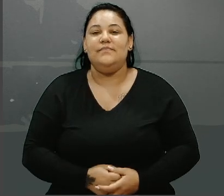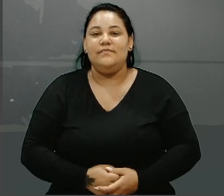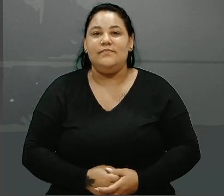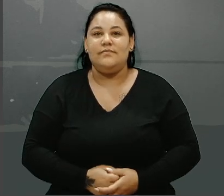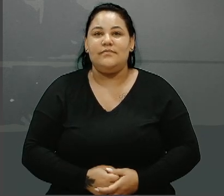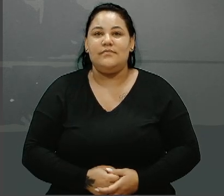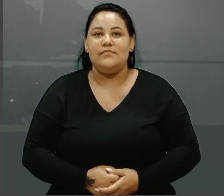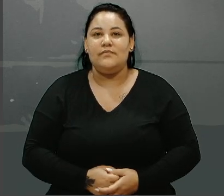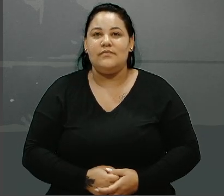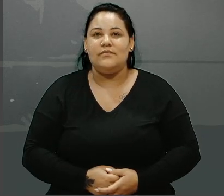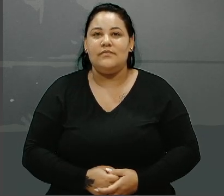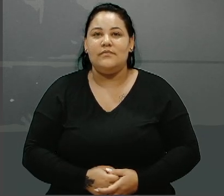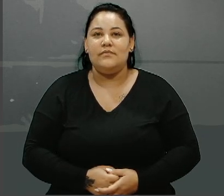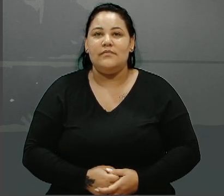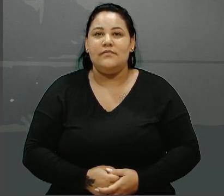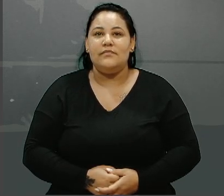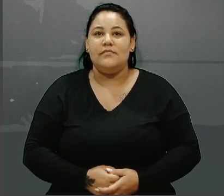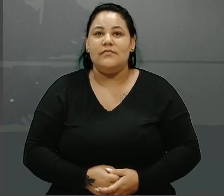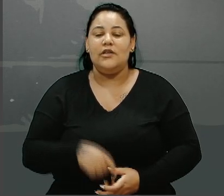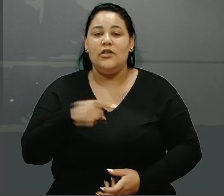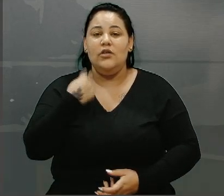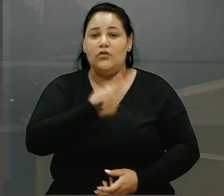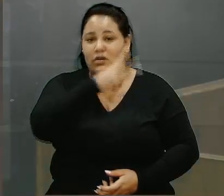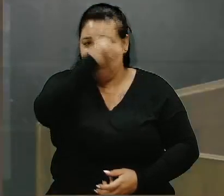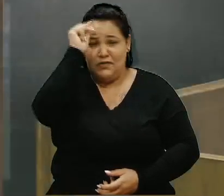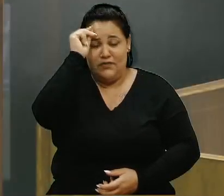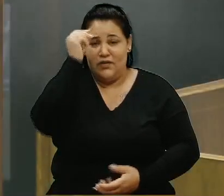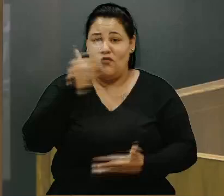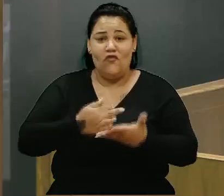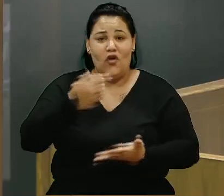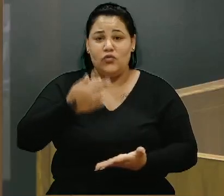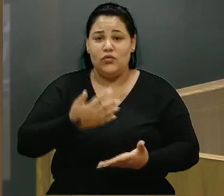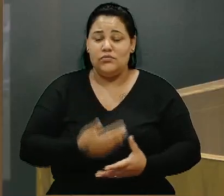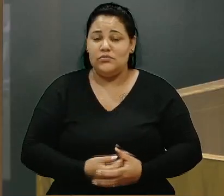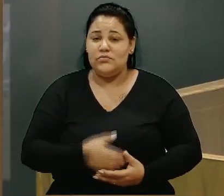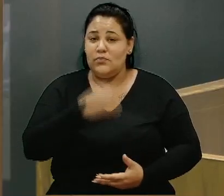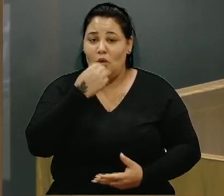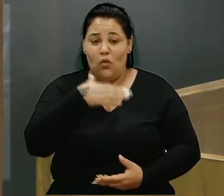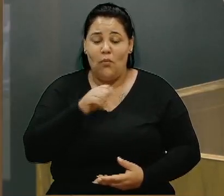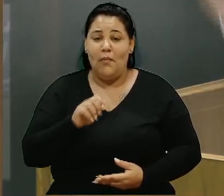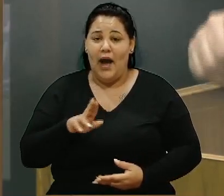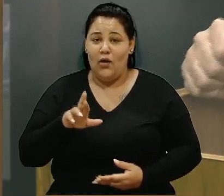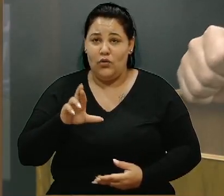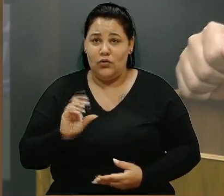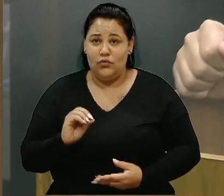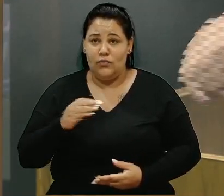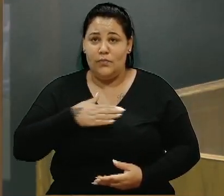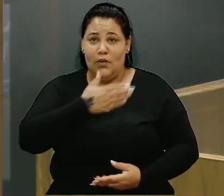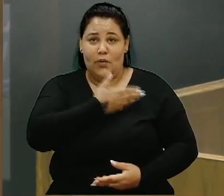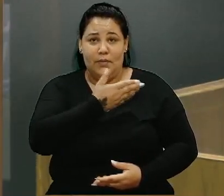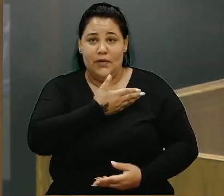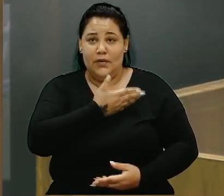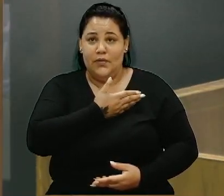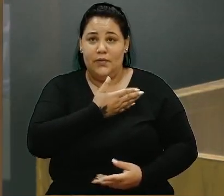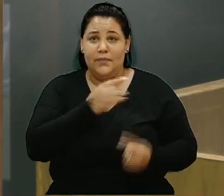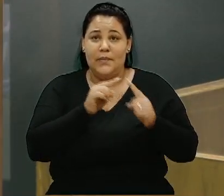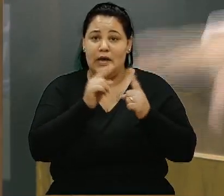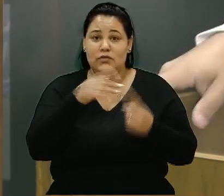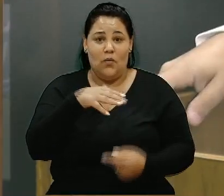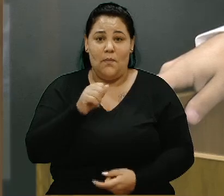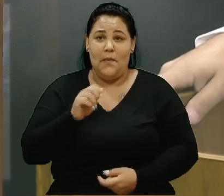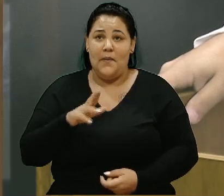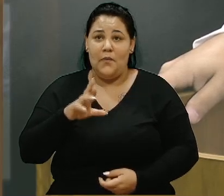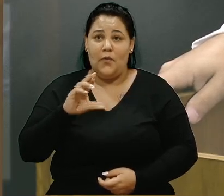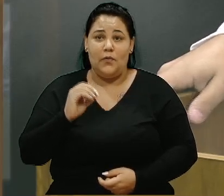Republicanos, obrigado. E o nosso prefeito não estava. Bom, o Mauro, figura, meu amigo, mas o Mauro tem uma função